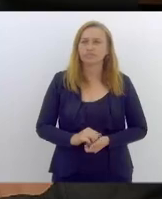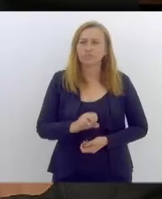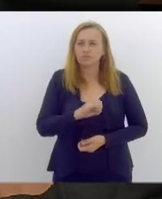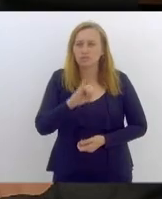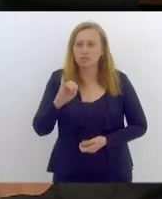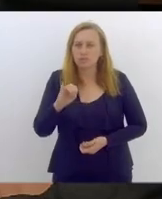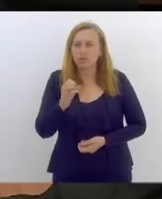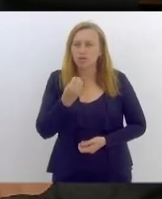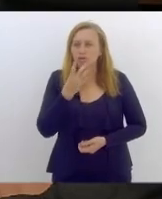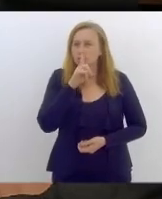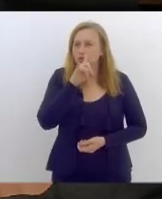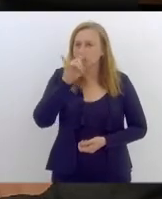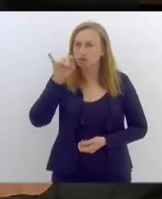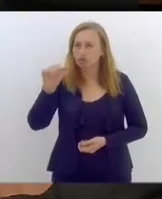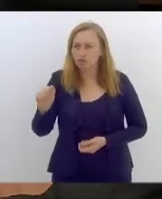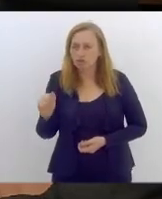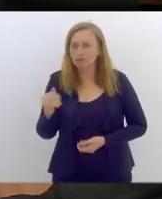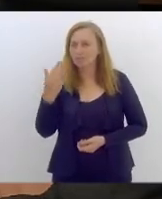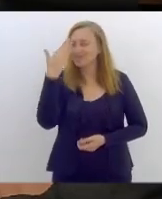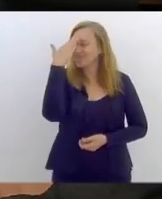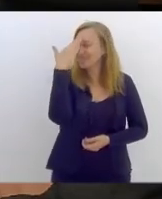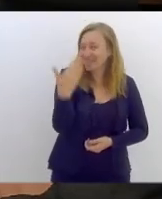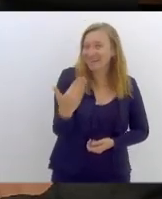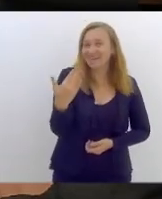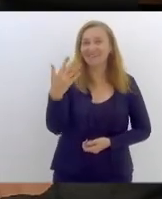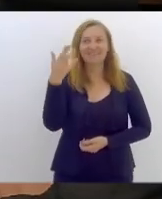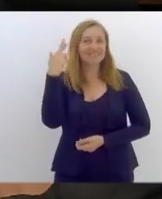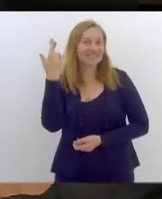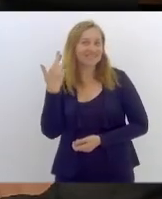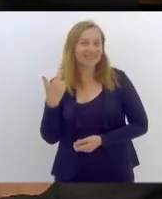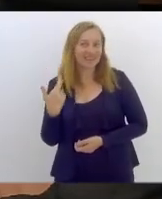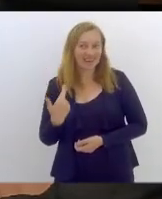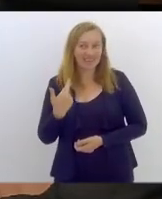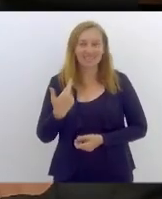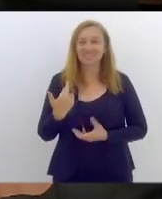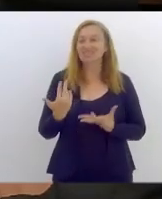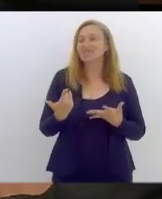Bom dia, muito obrigada, Renata,